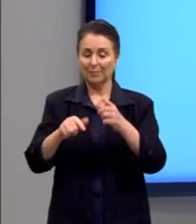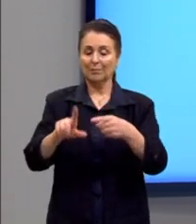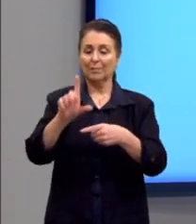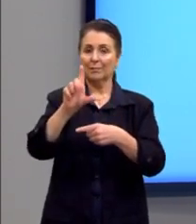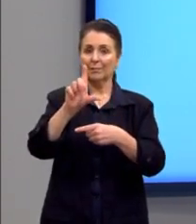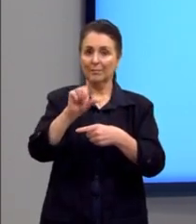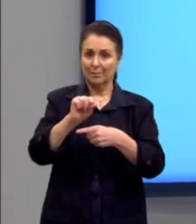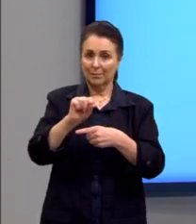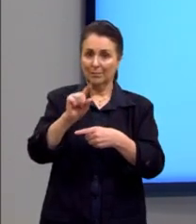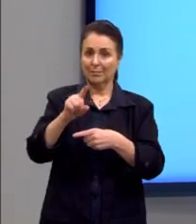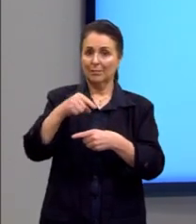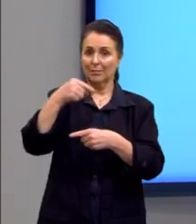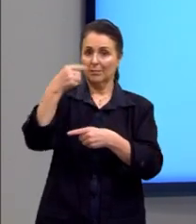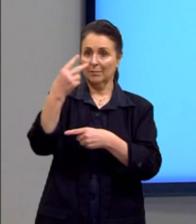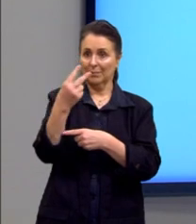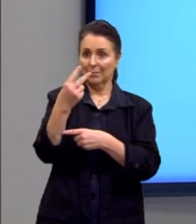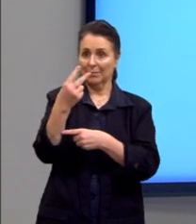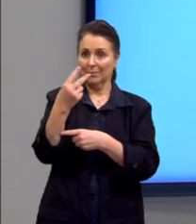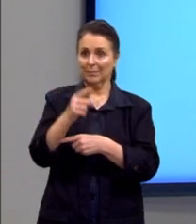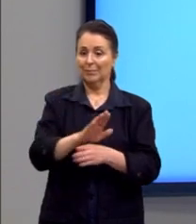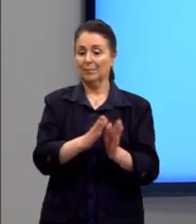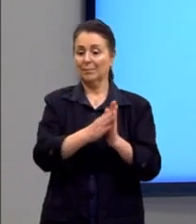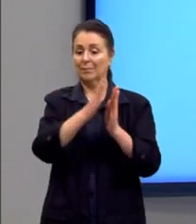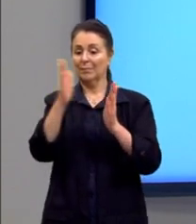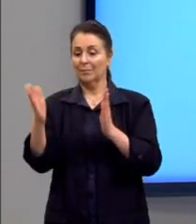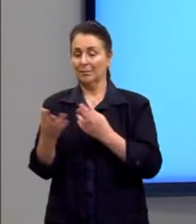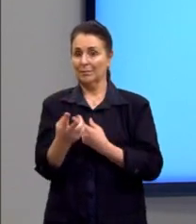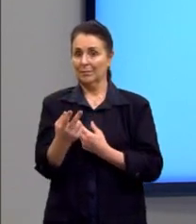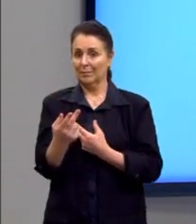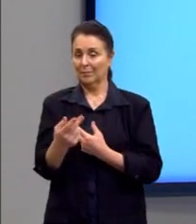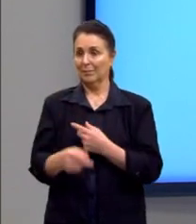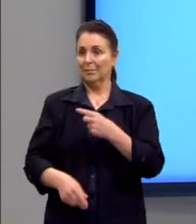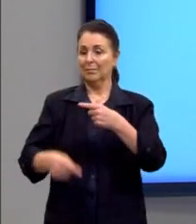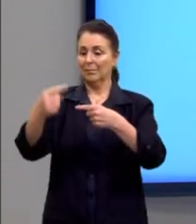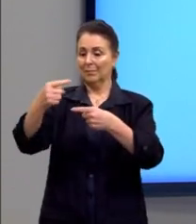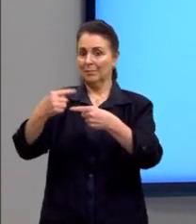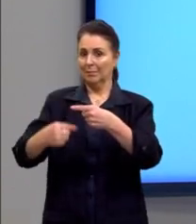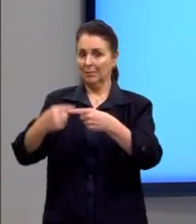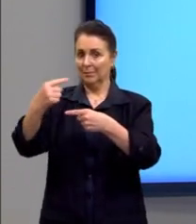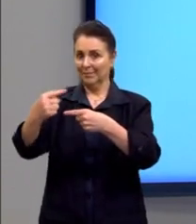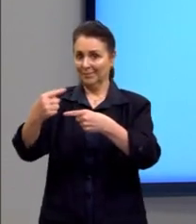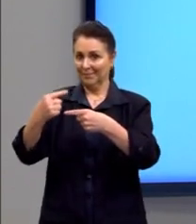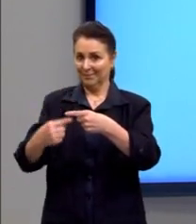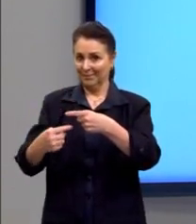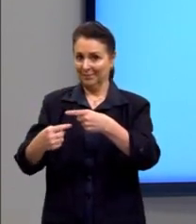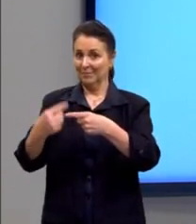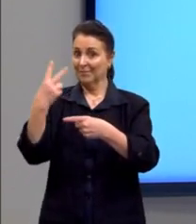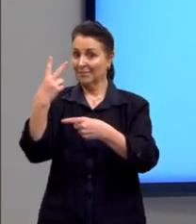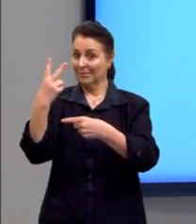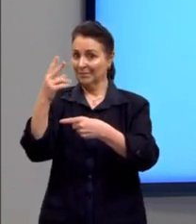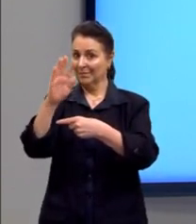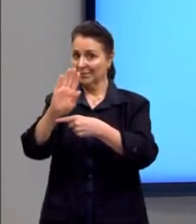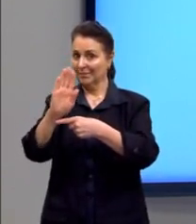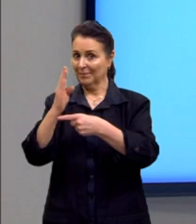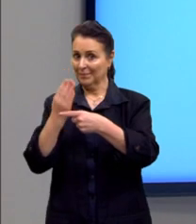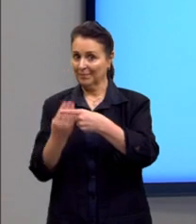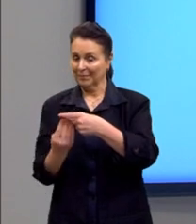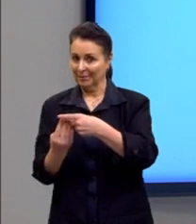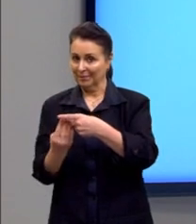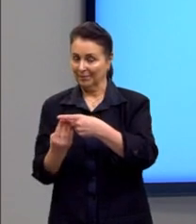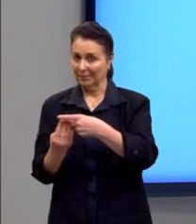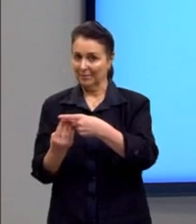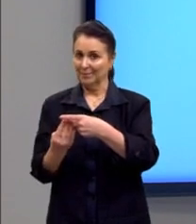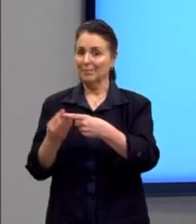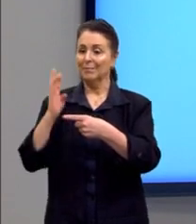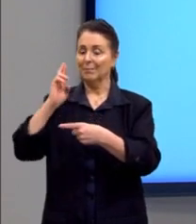tá no segundo lado da Igualdade nós tínhamos uma razão entre duas frações EA razão